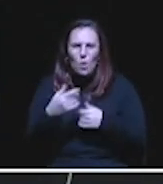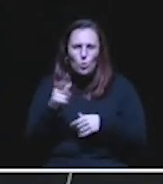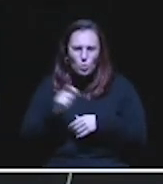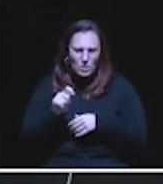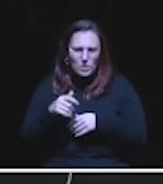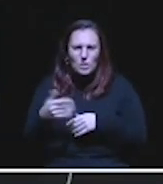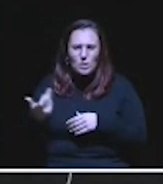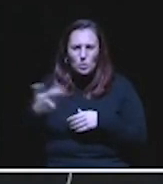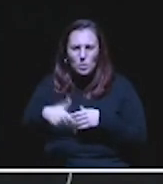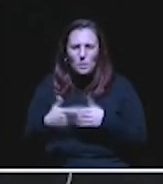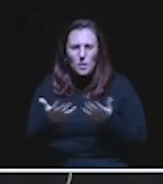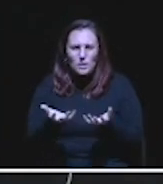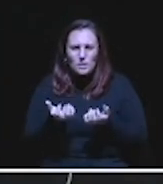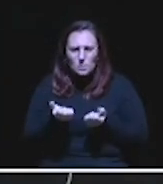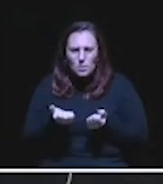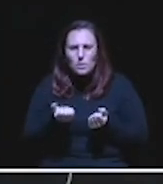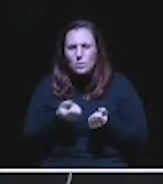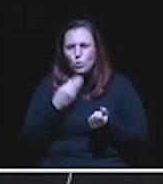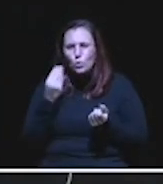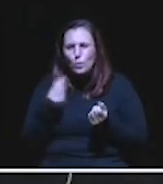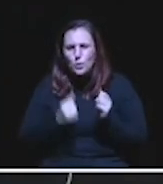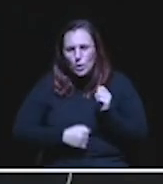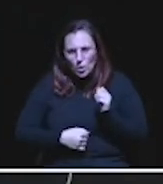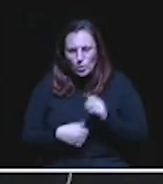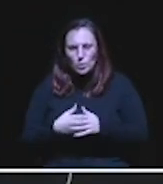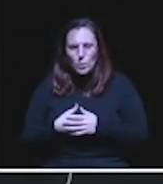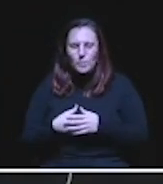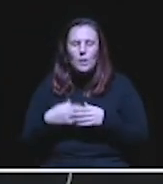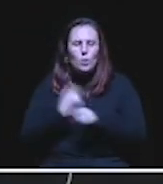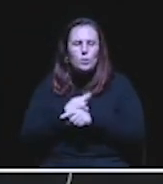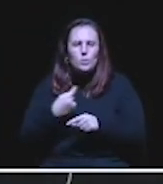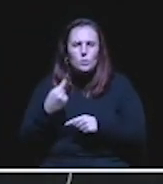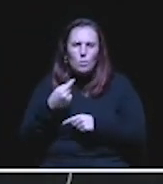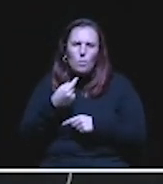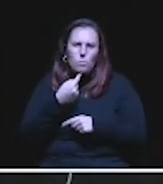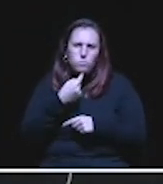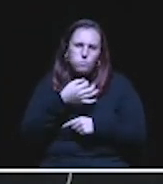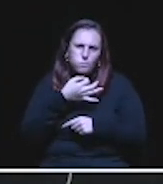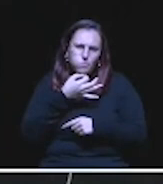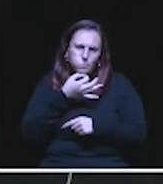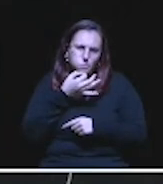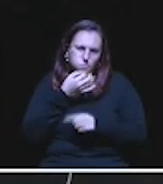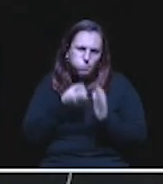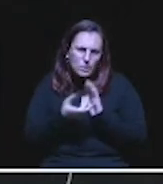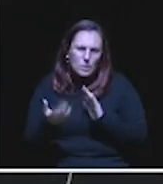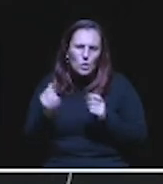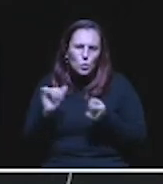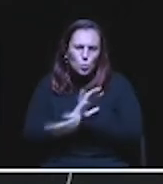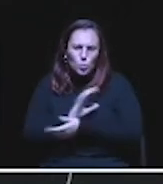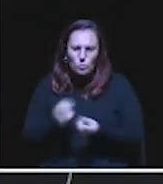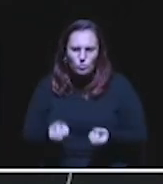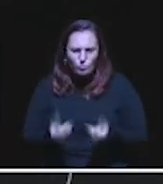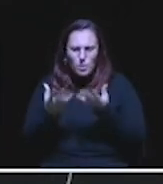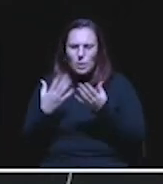católicos. Muito se tem dito e várias notícias têm sido publicadas nas últimas semanas. E depois cada notícia que surge, depois é recebida